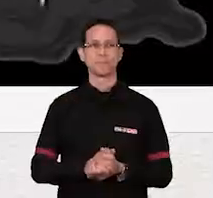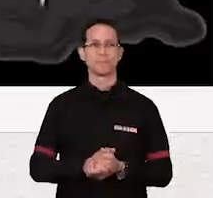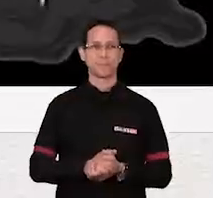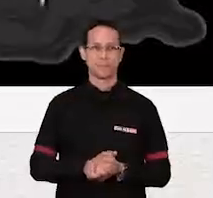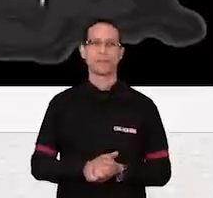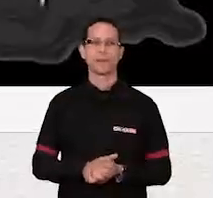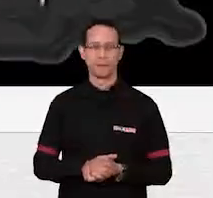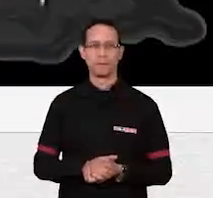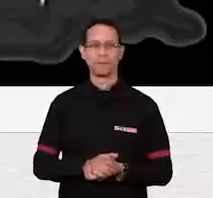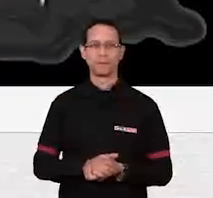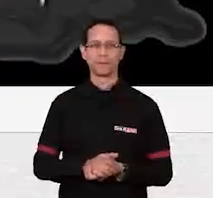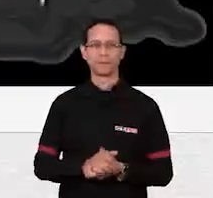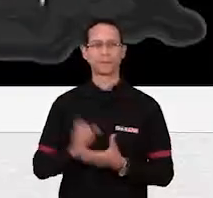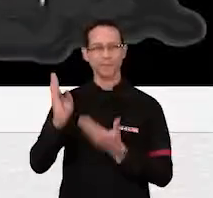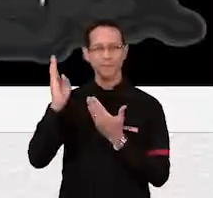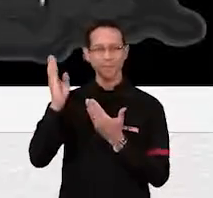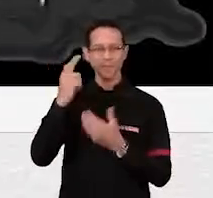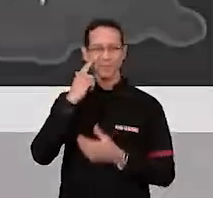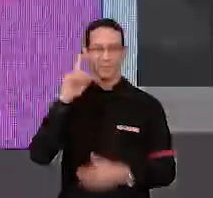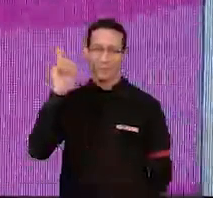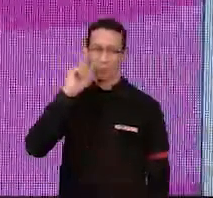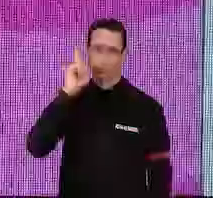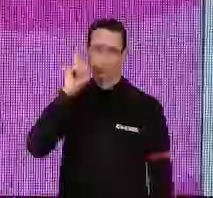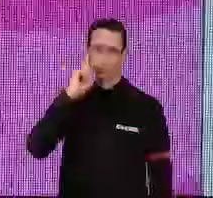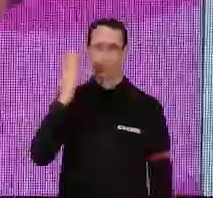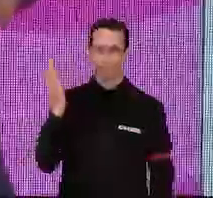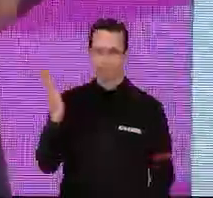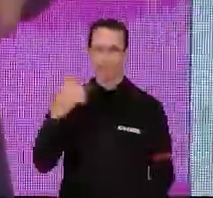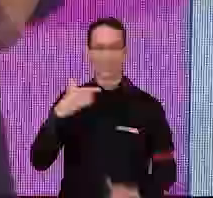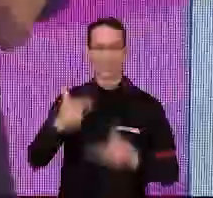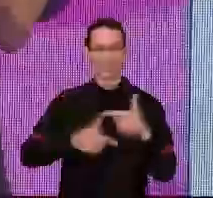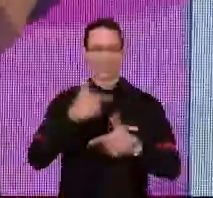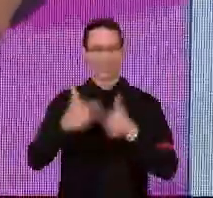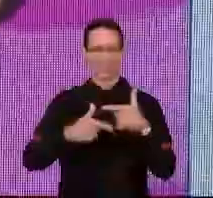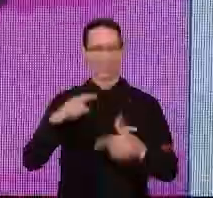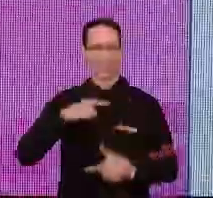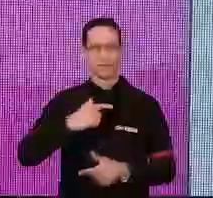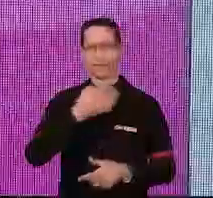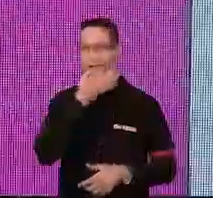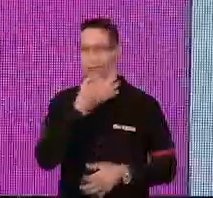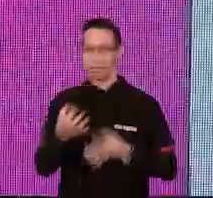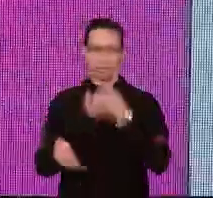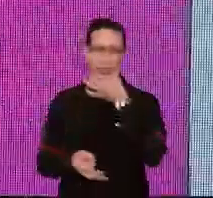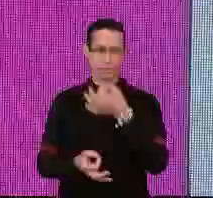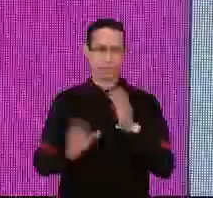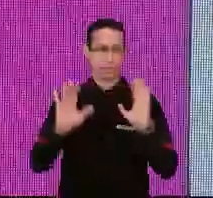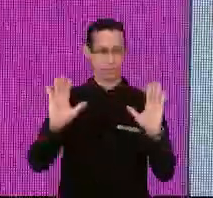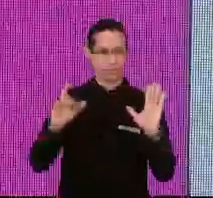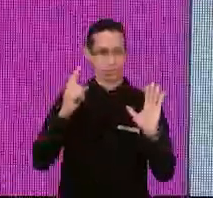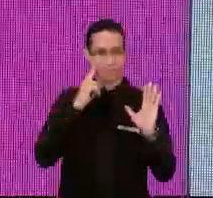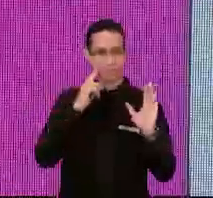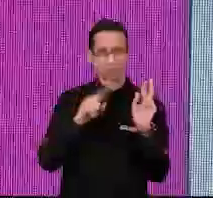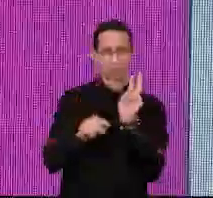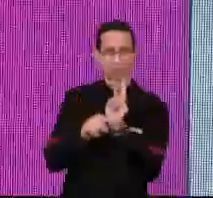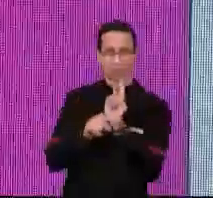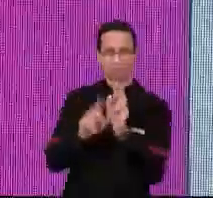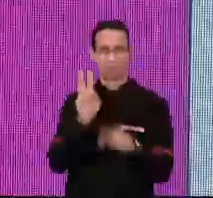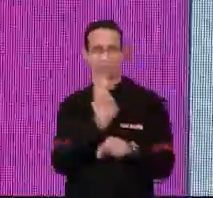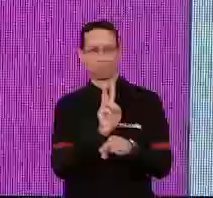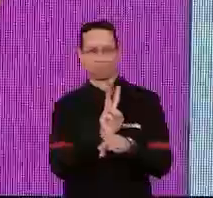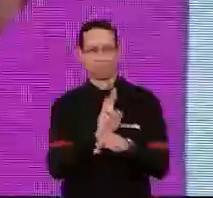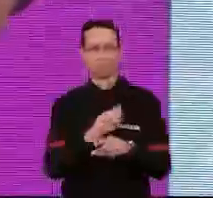E aí é um pouquinho, né, do meu dia a dia que eu trouxe para vocês, e a gente vai ter opiniões, né, diferentes, digamos